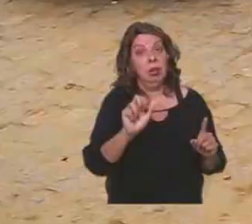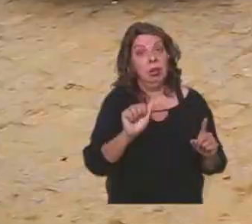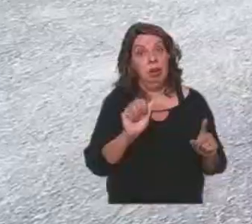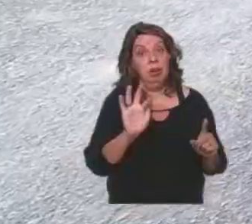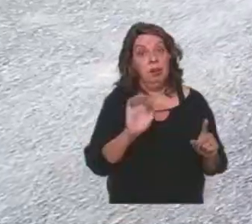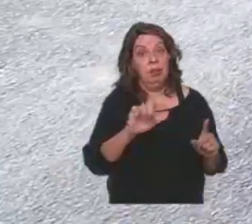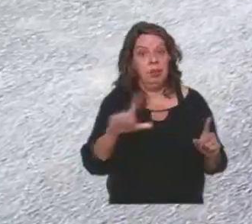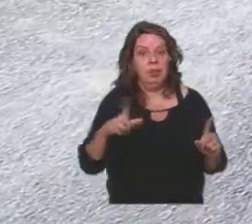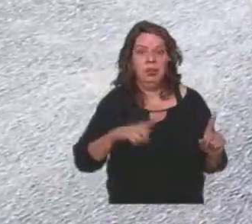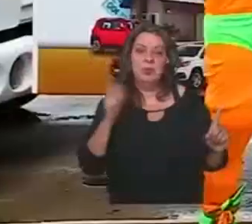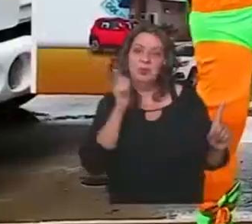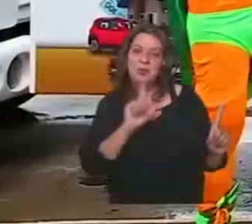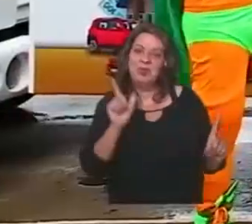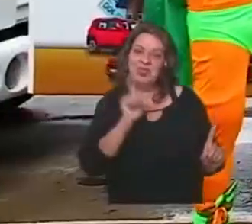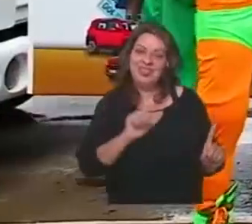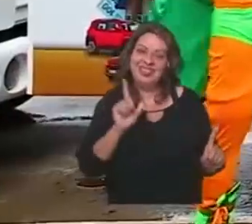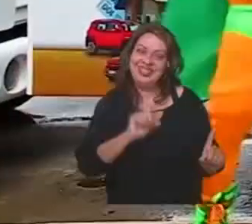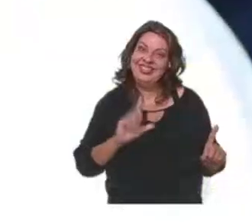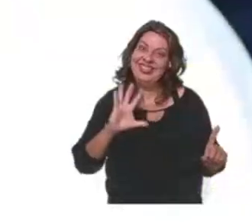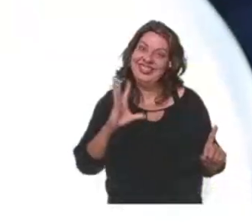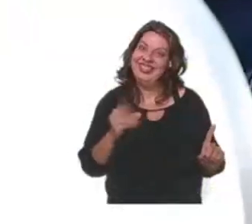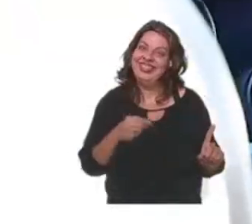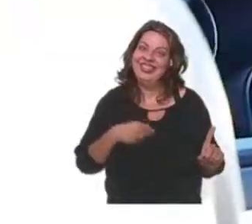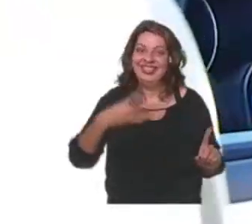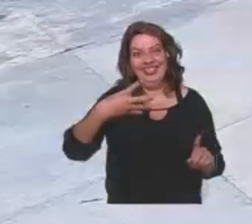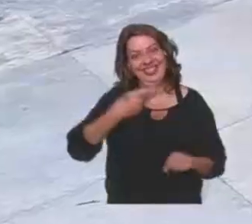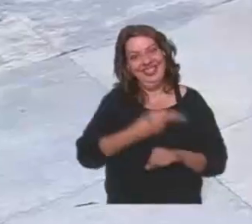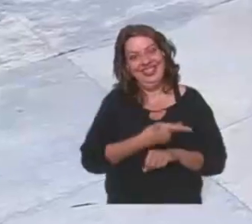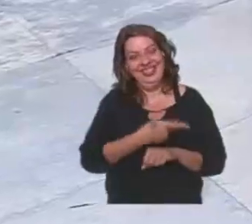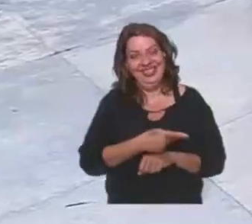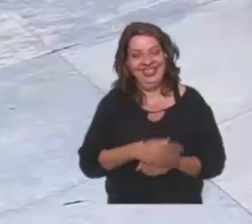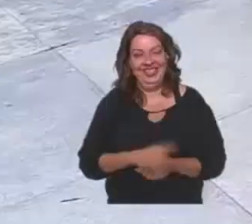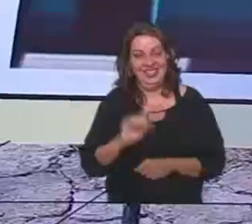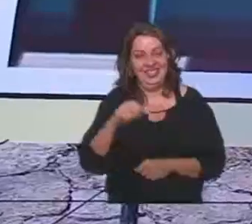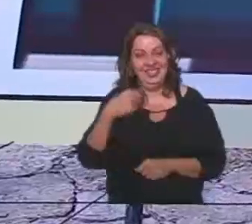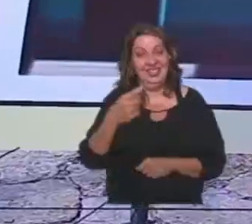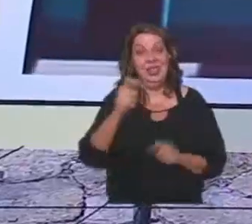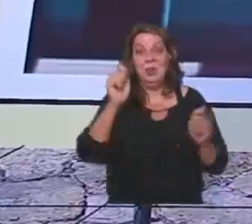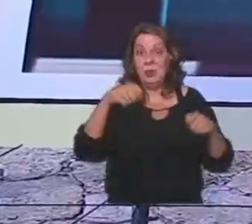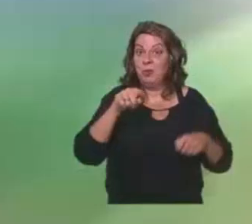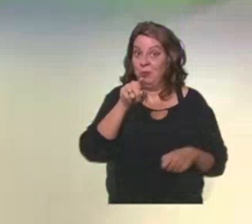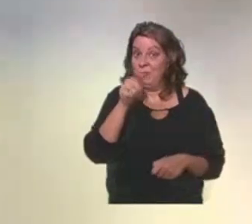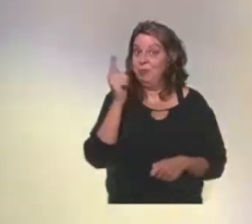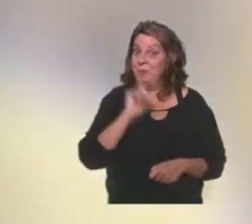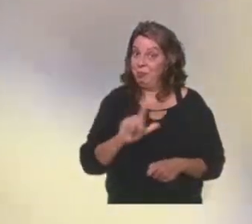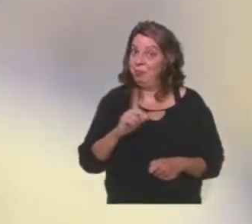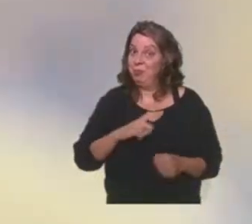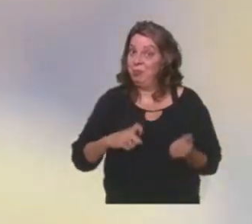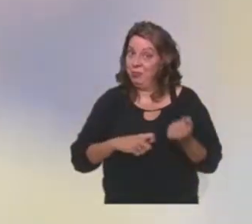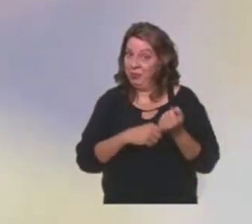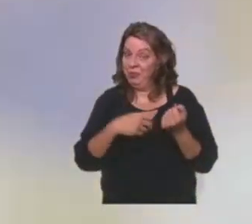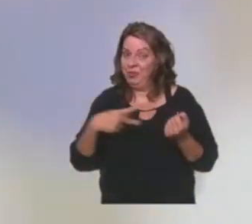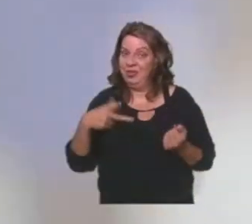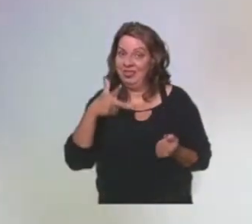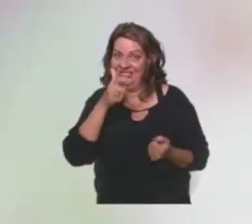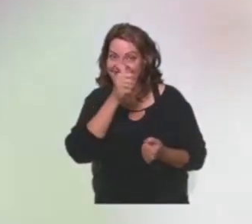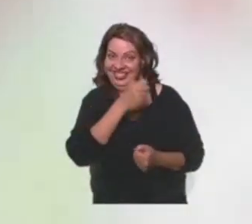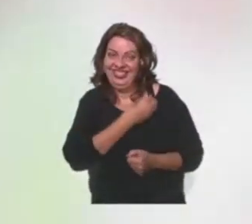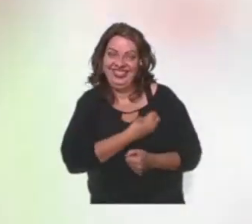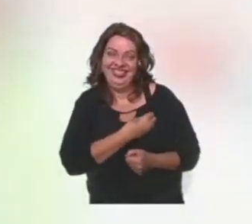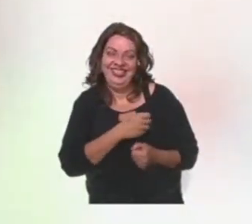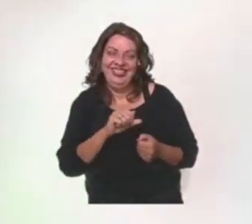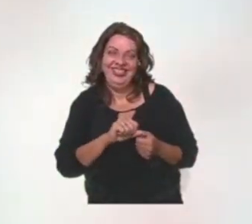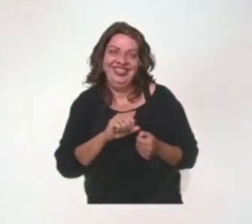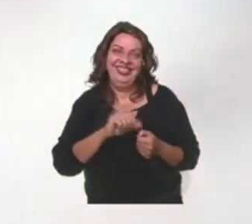para o time dos contemplados do quarto prêmio. Eu tenho certeza que o próximo pode ser você. Cajucap salvando vidas,